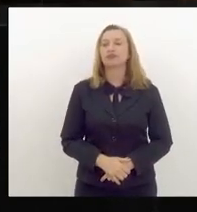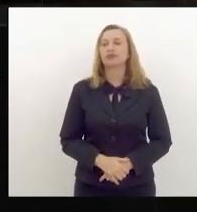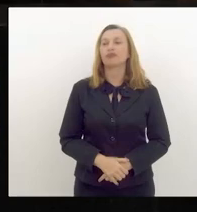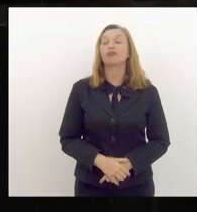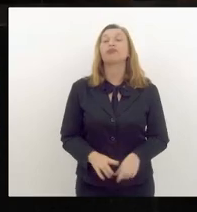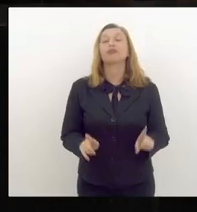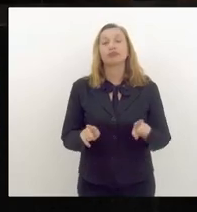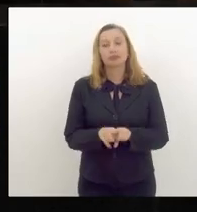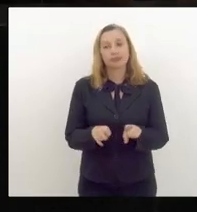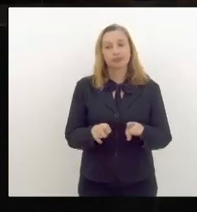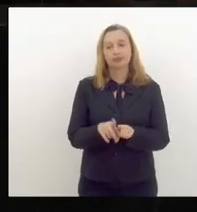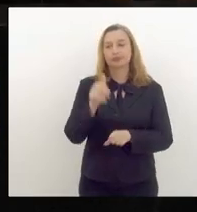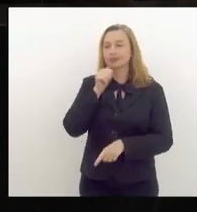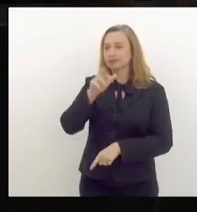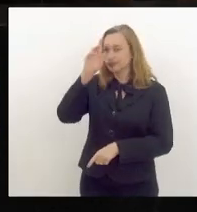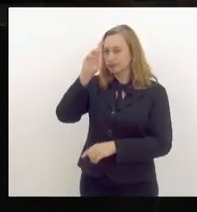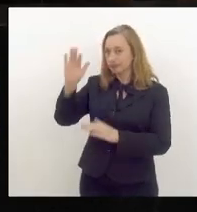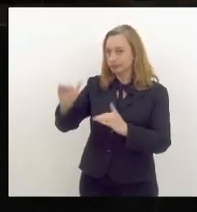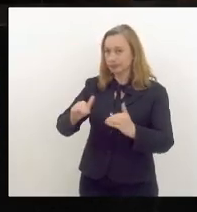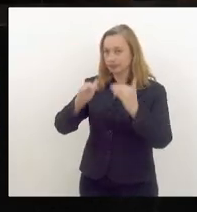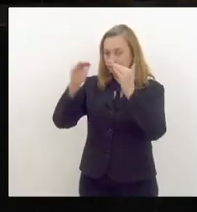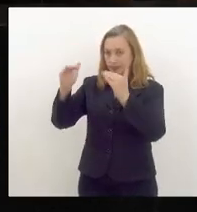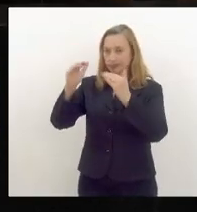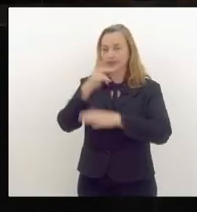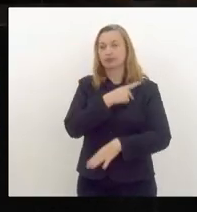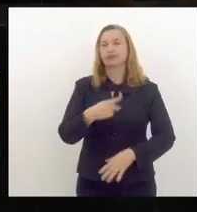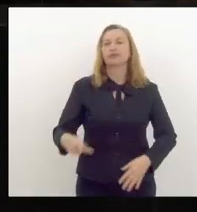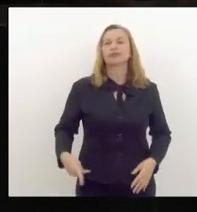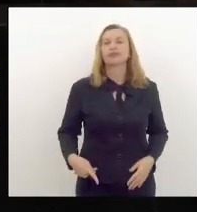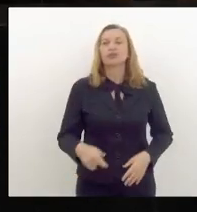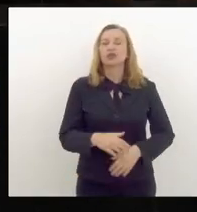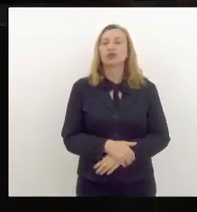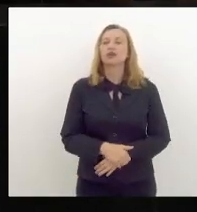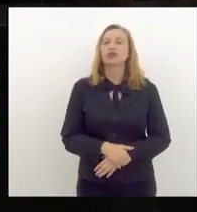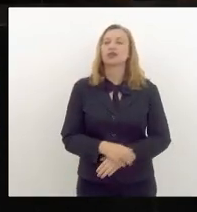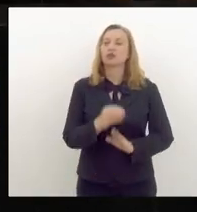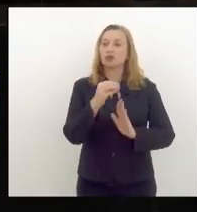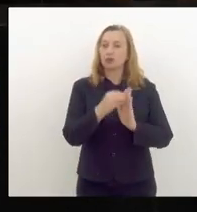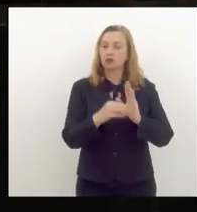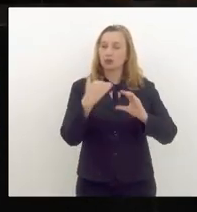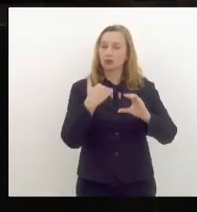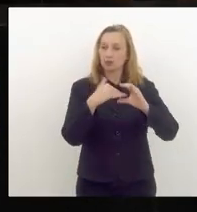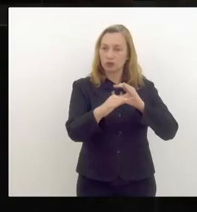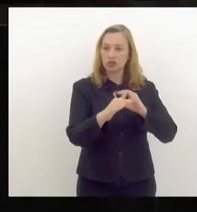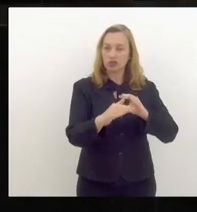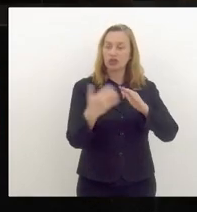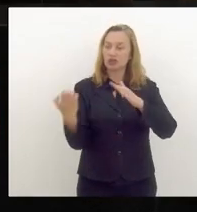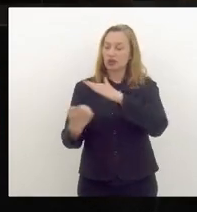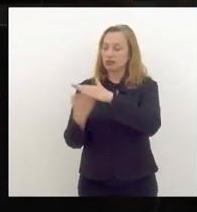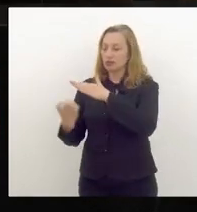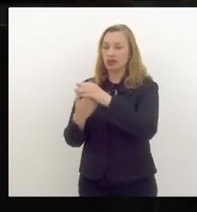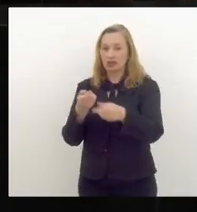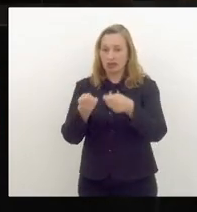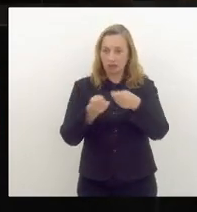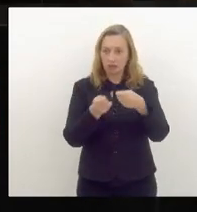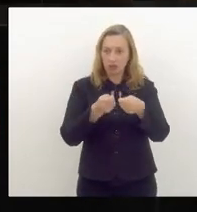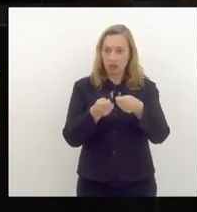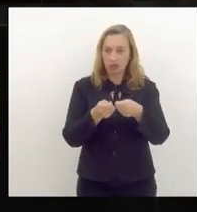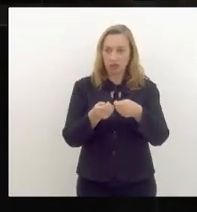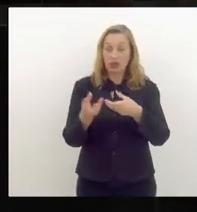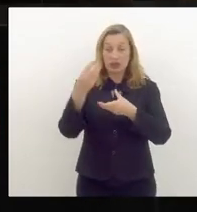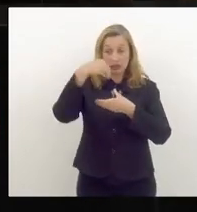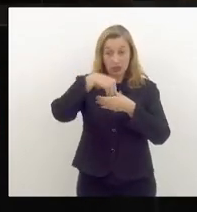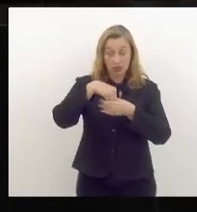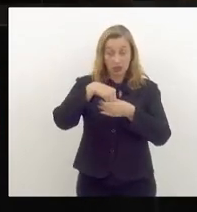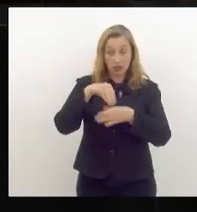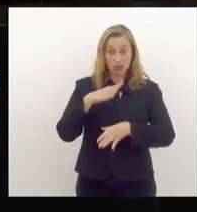E além disso senhora Presidente Eu dirigi Ofício diretamente à agência reguladora dentro do